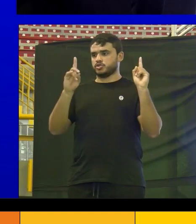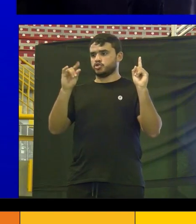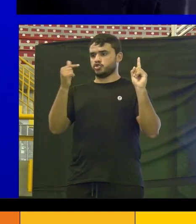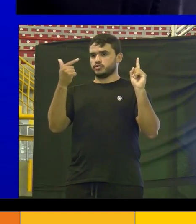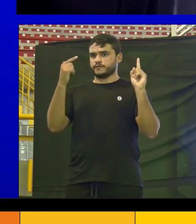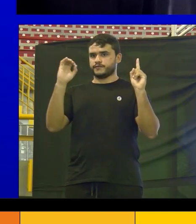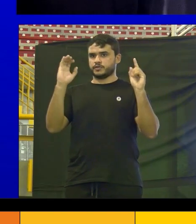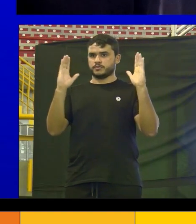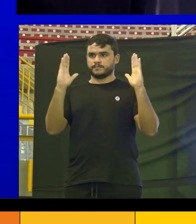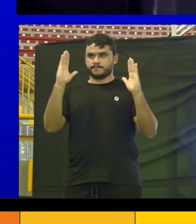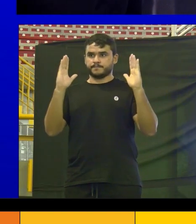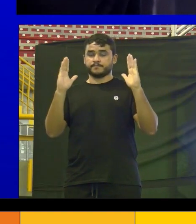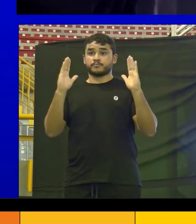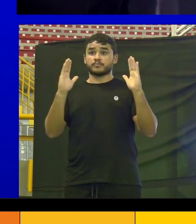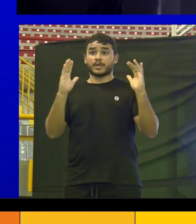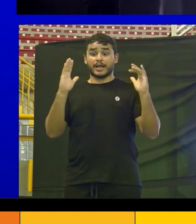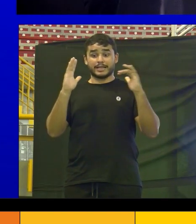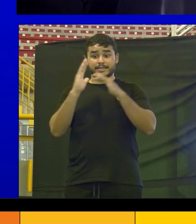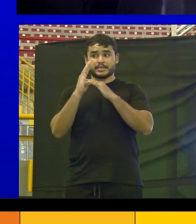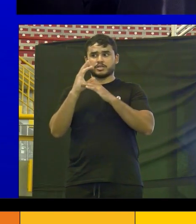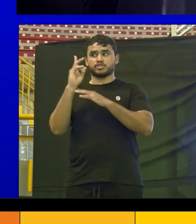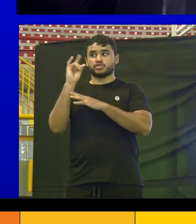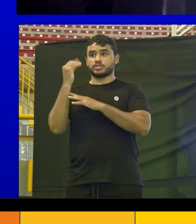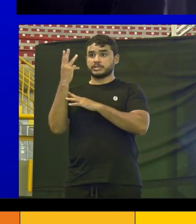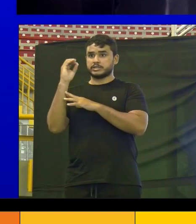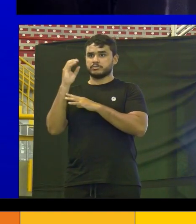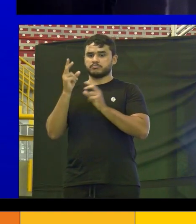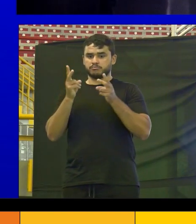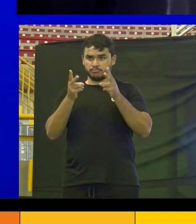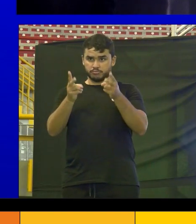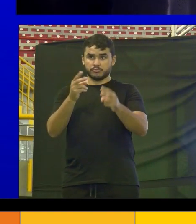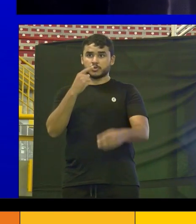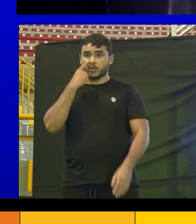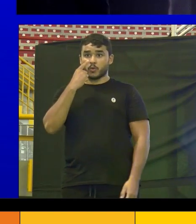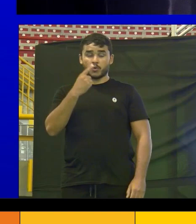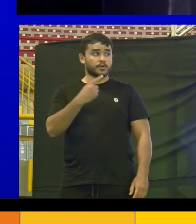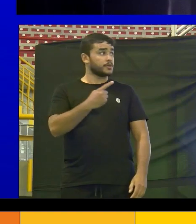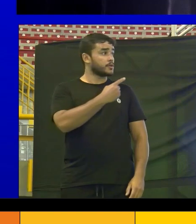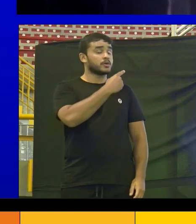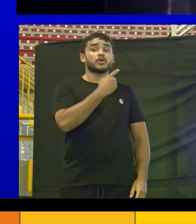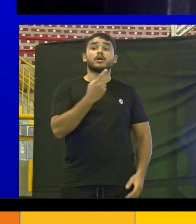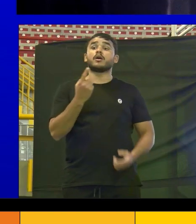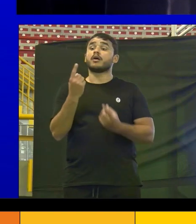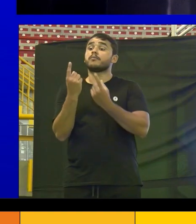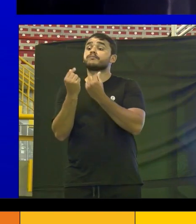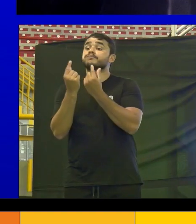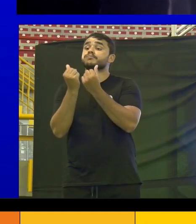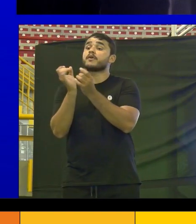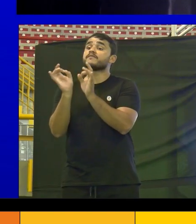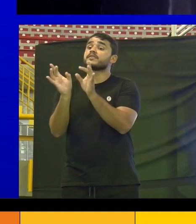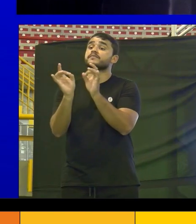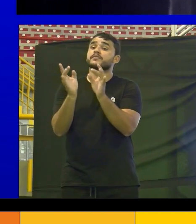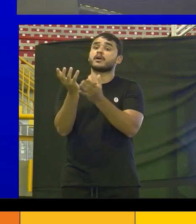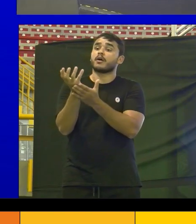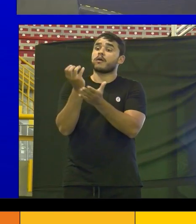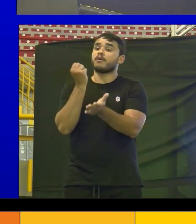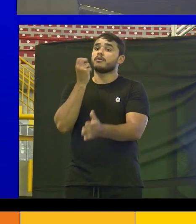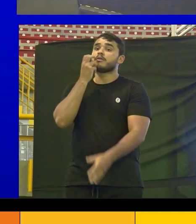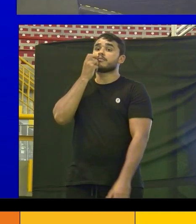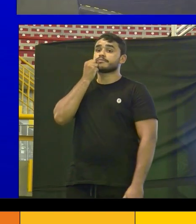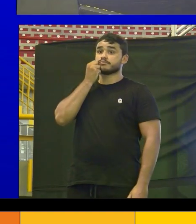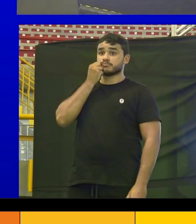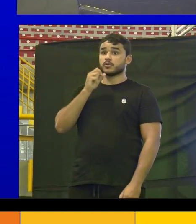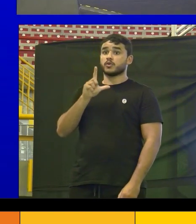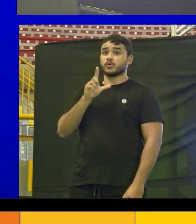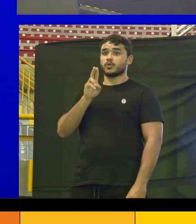estende até o último dia, que é o dia 30. A representação algébrica do lucro, L, em função